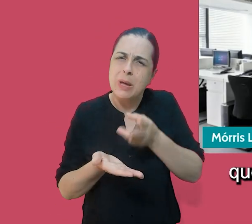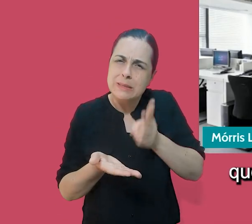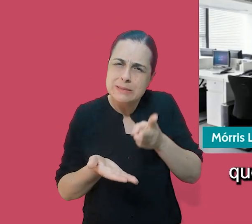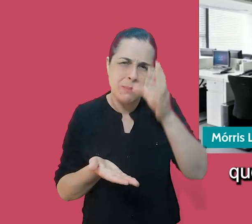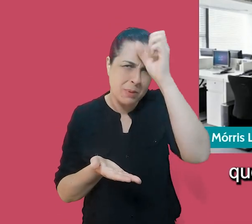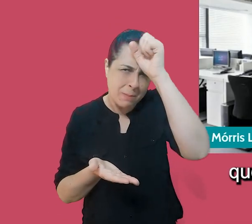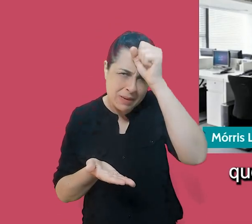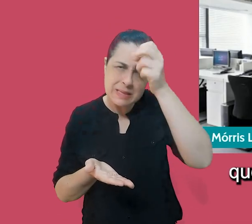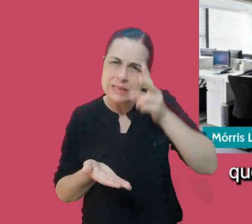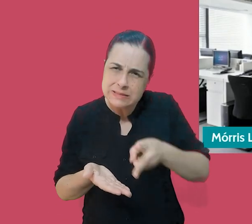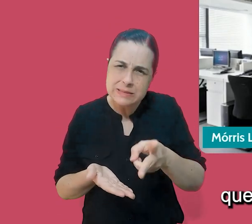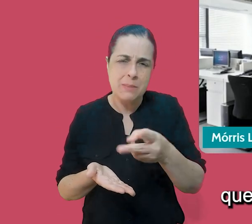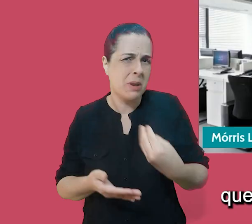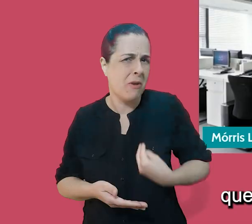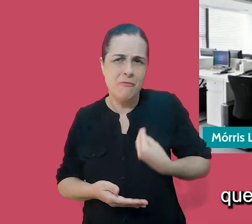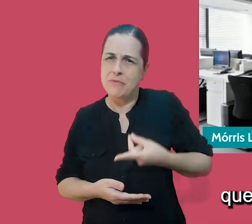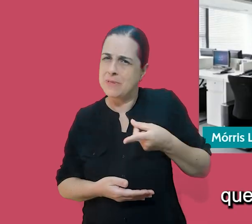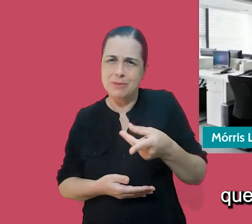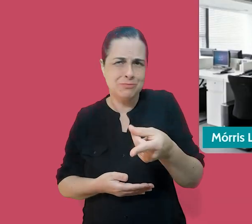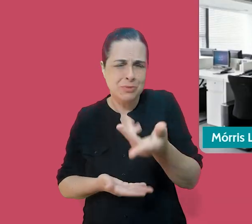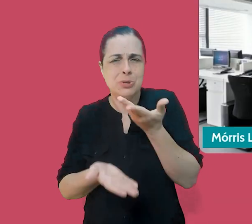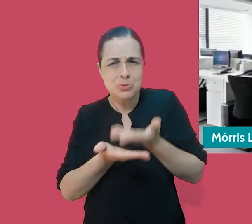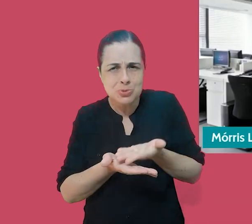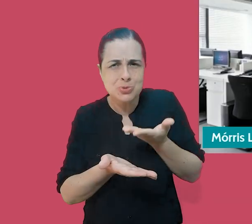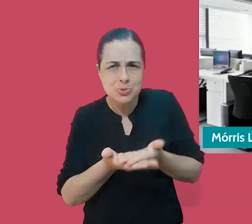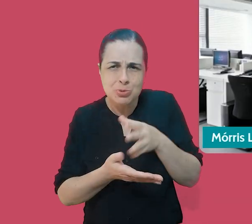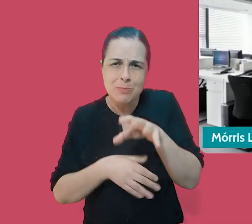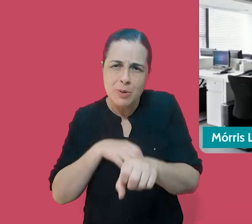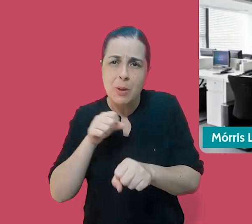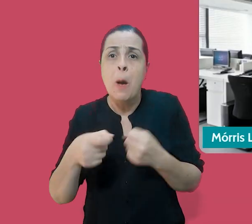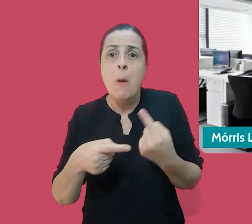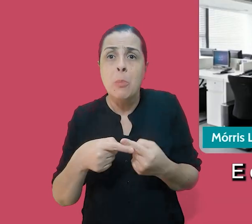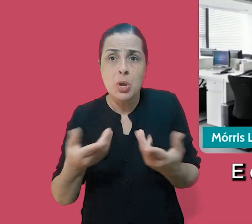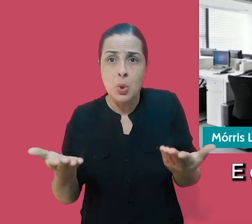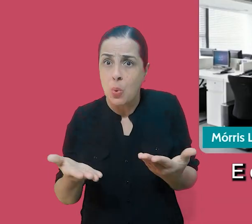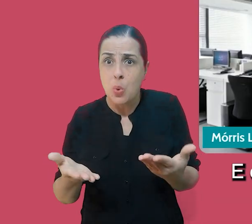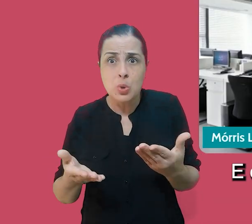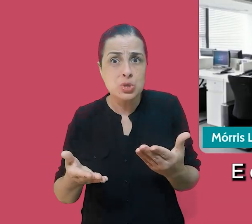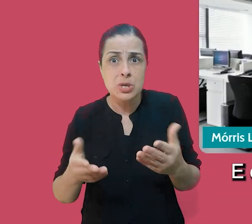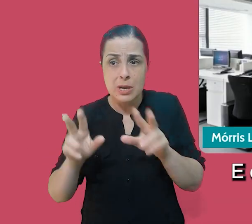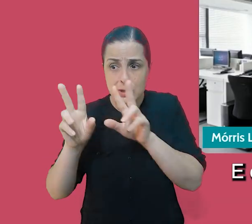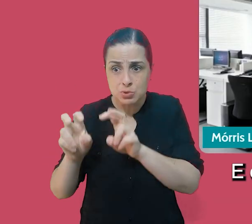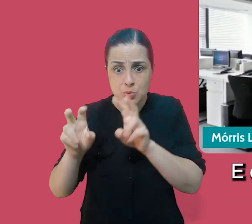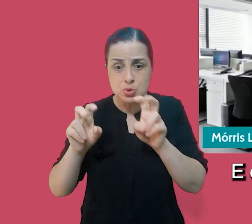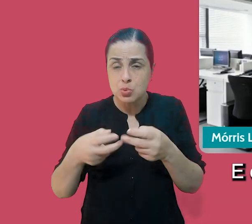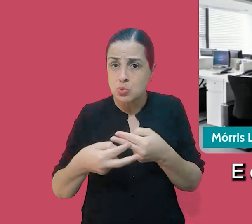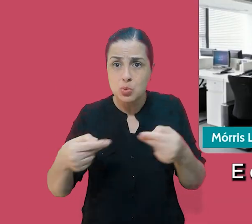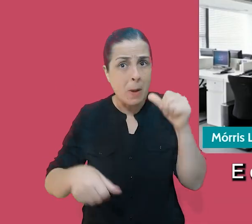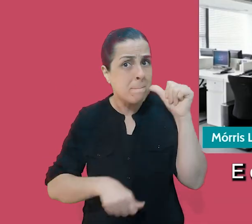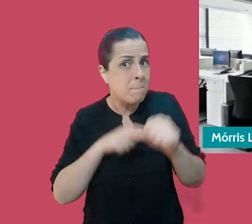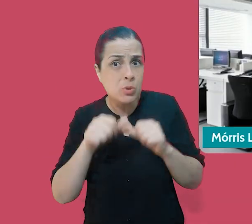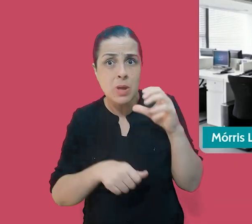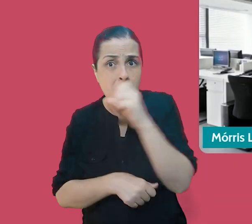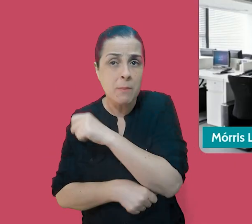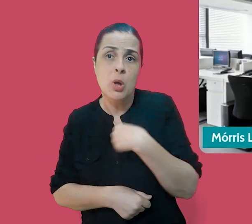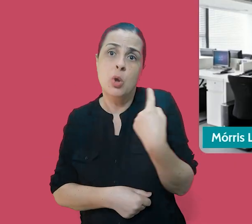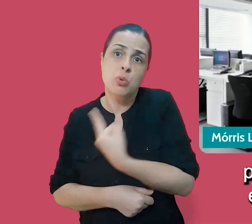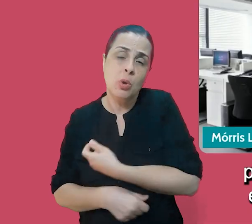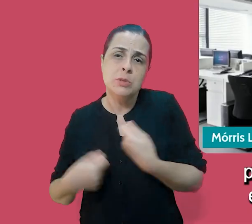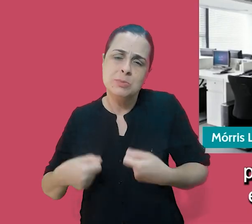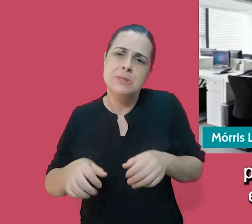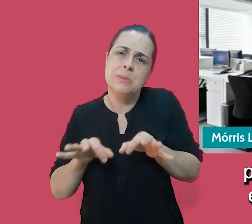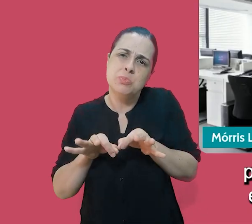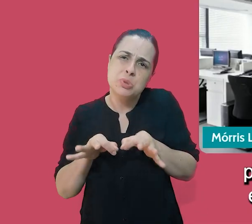aprendizado contínuo por toda a vida, que é fundamental hoje em dia, porque as coisas estão mudando muito. Eu falo muito da humildade que a gente precisa ter